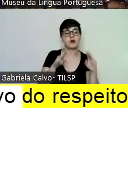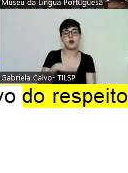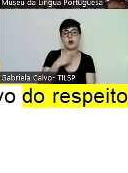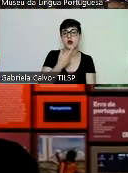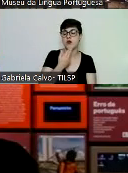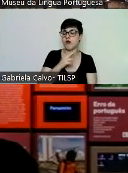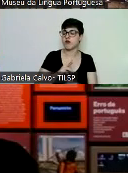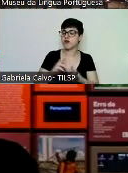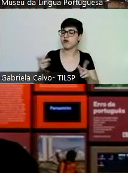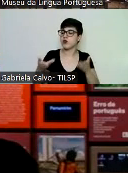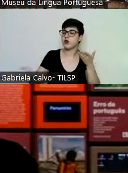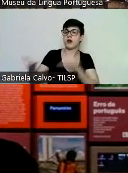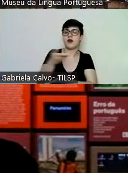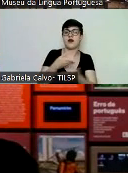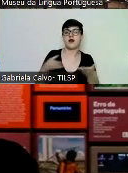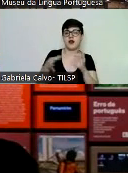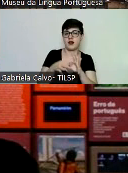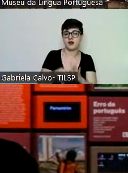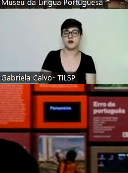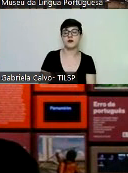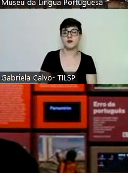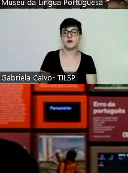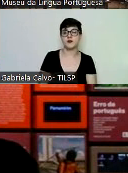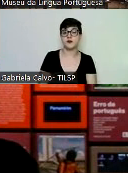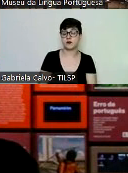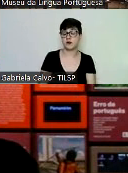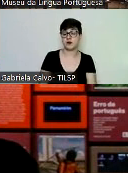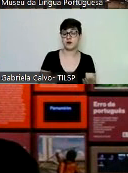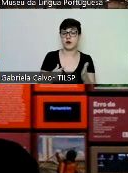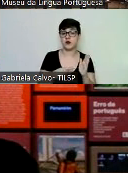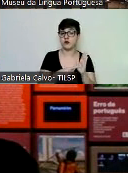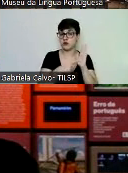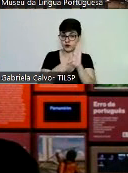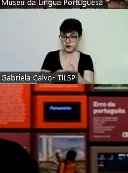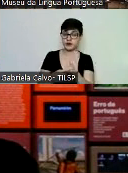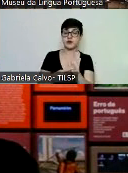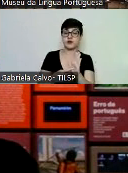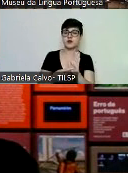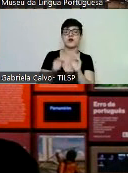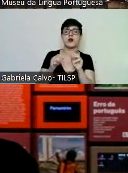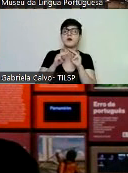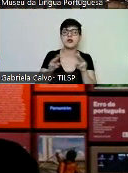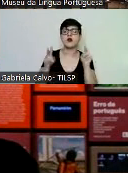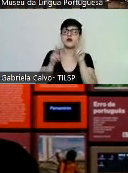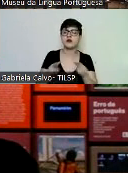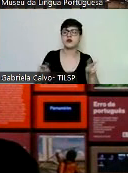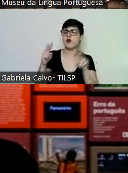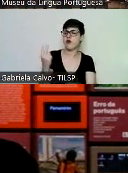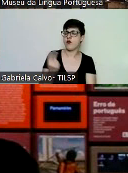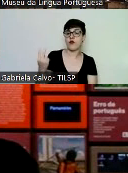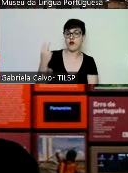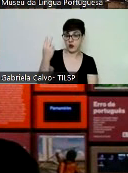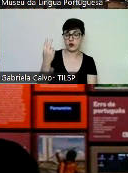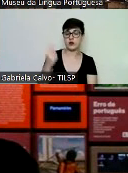passar então eu trouxe aqui a missão A visão e os valores